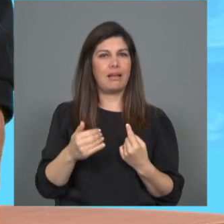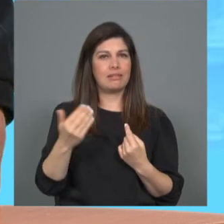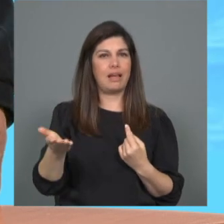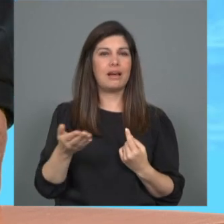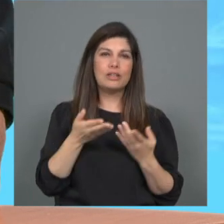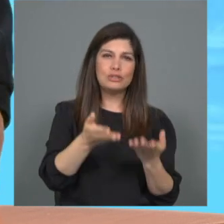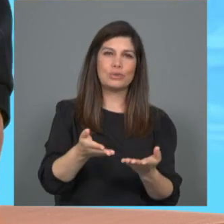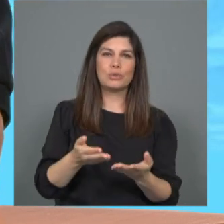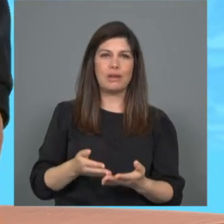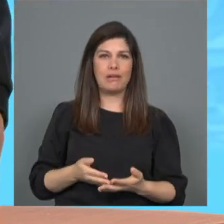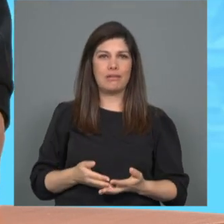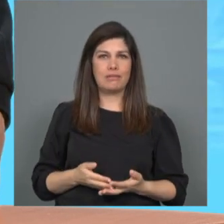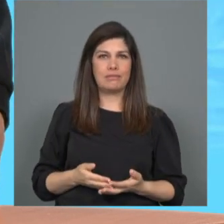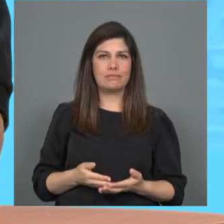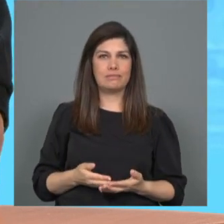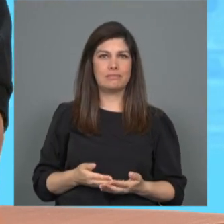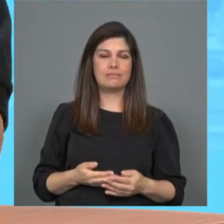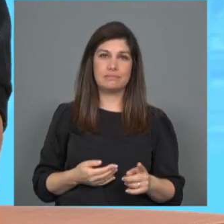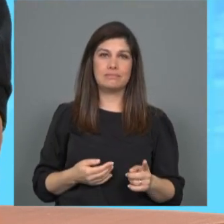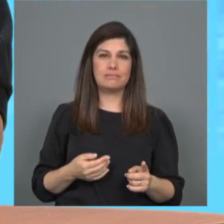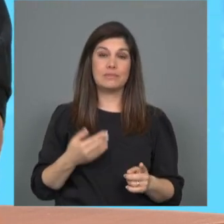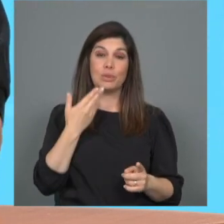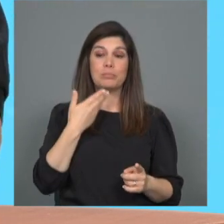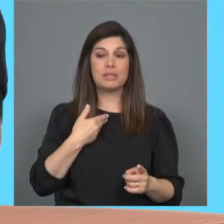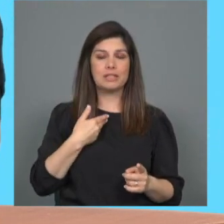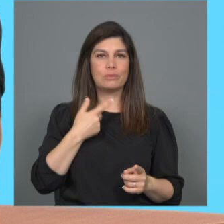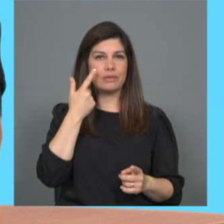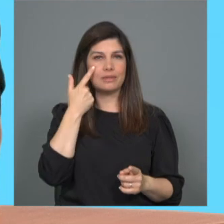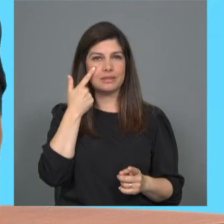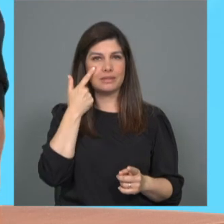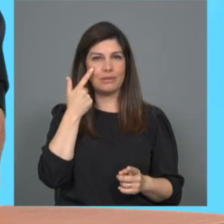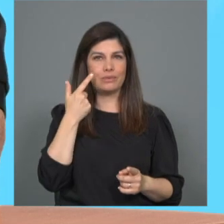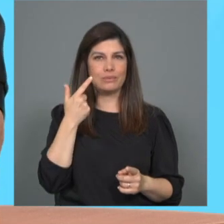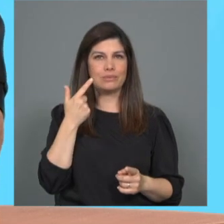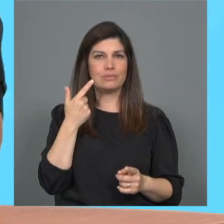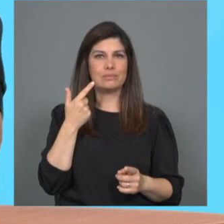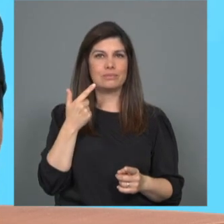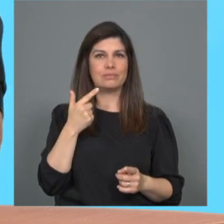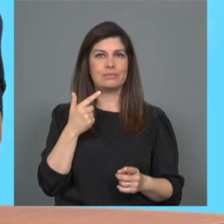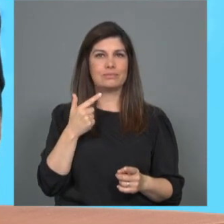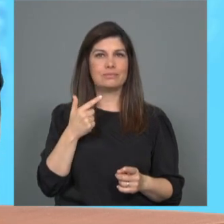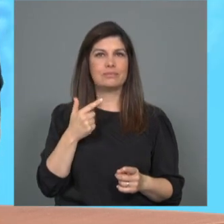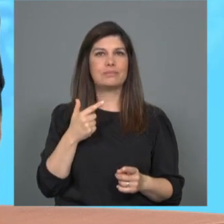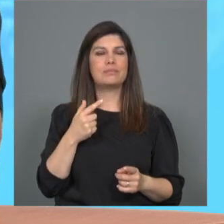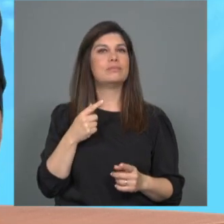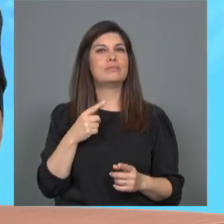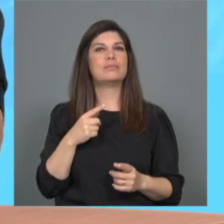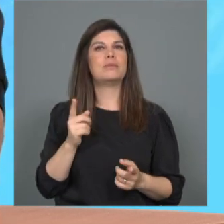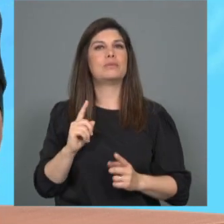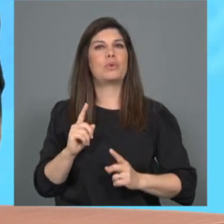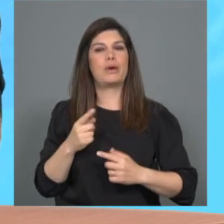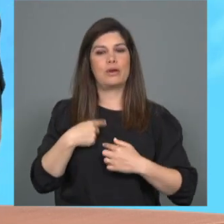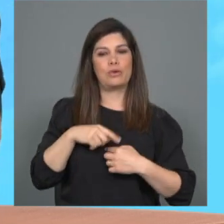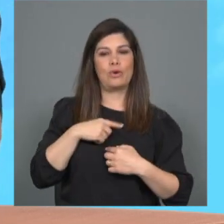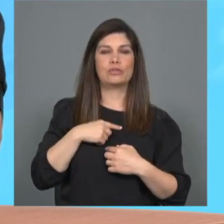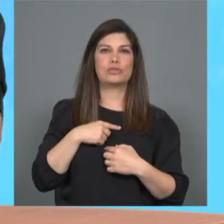Então, há aqui um pedido de vigilância para nós não endeusarmos, para nós não